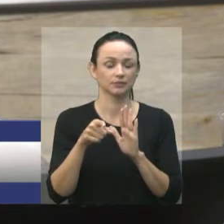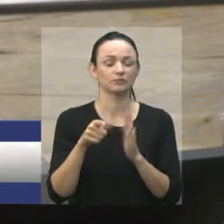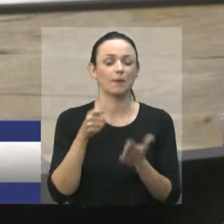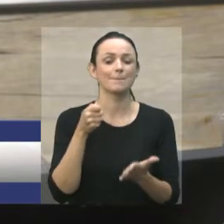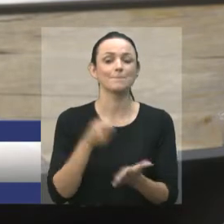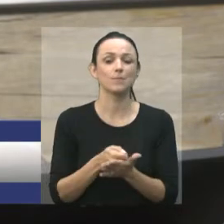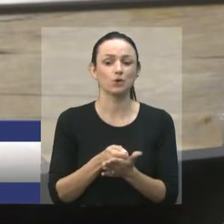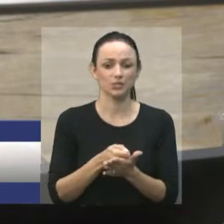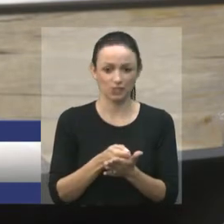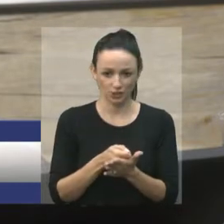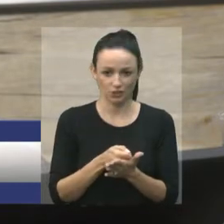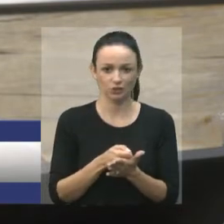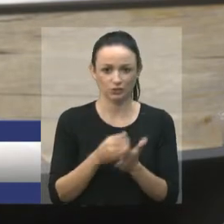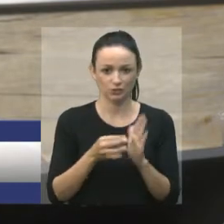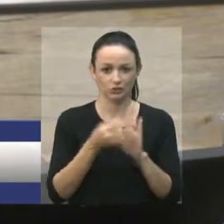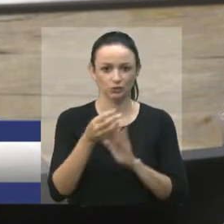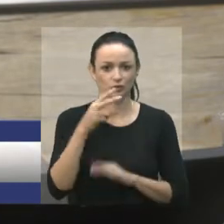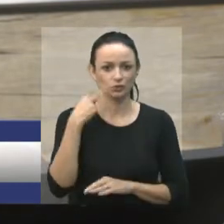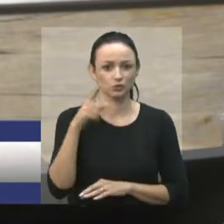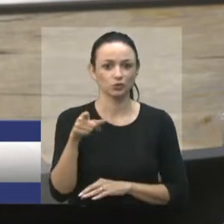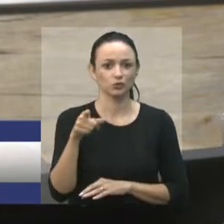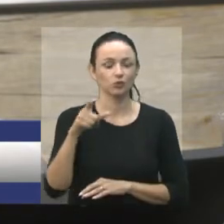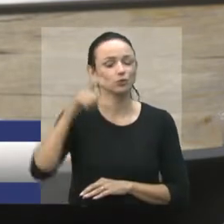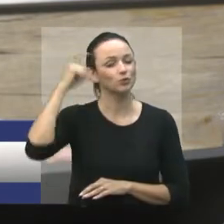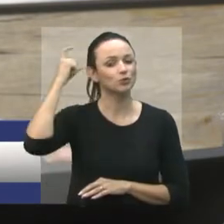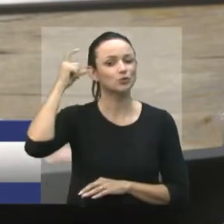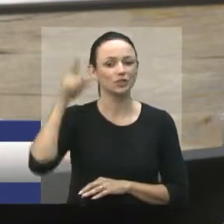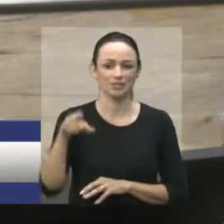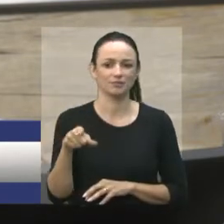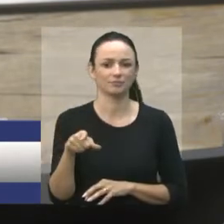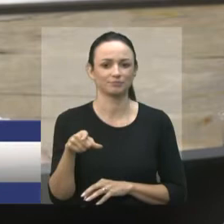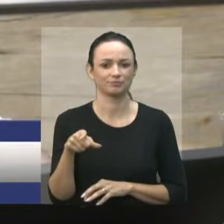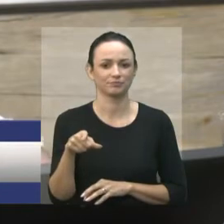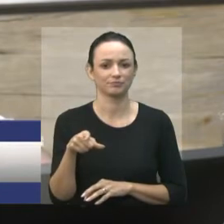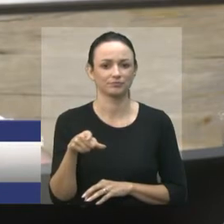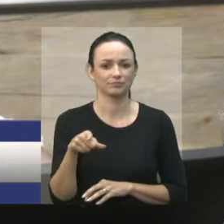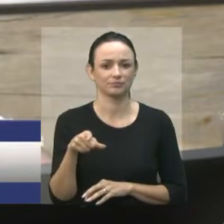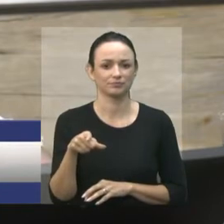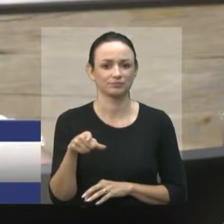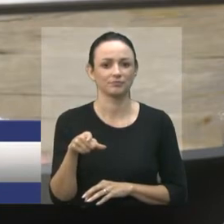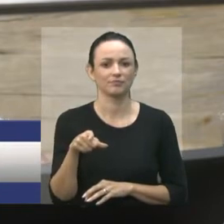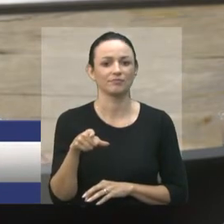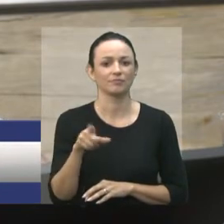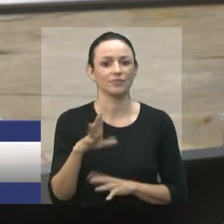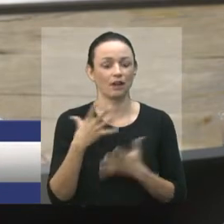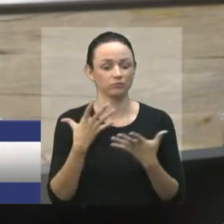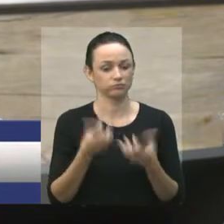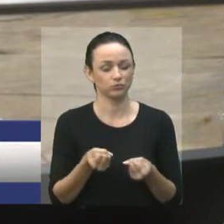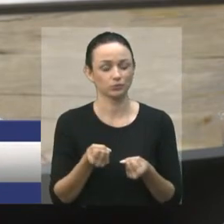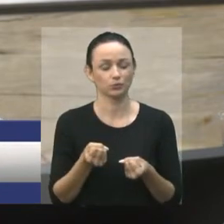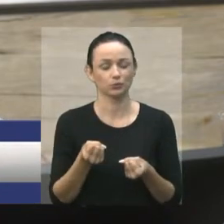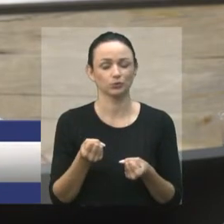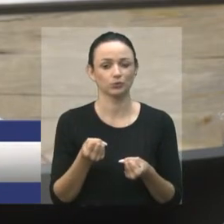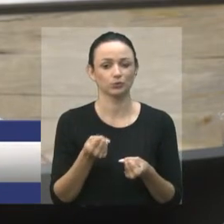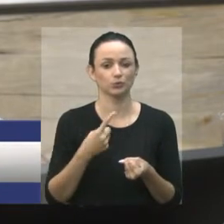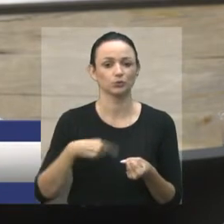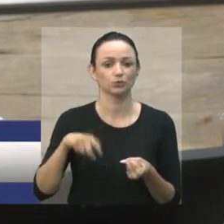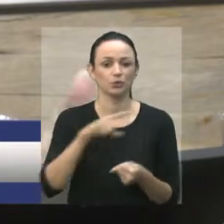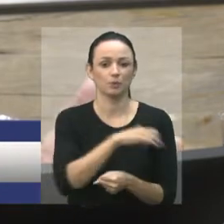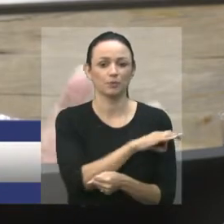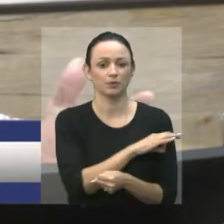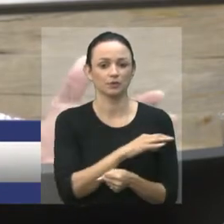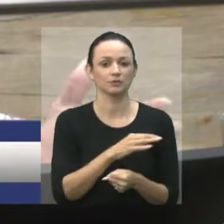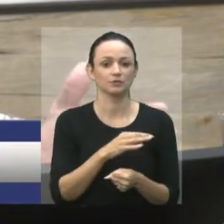impositiva que foi sugestão do vereador Jefferson Vieira aqui e que foi aceita pelo prefeito,